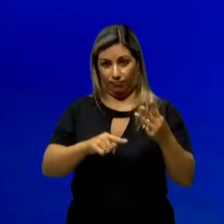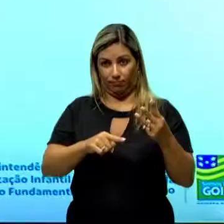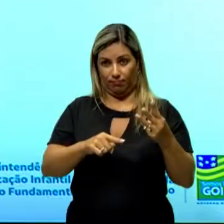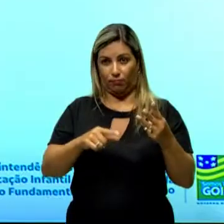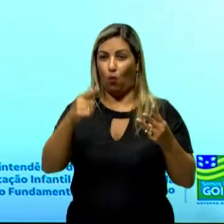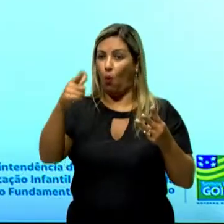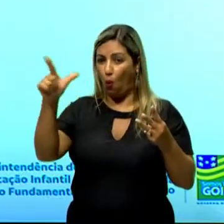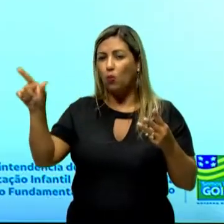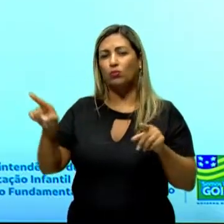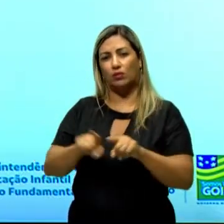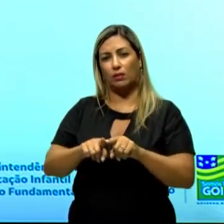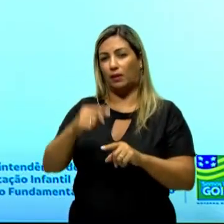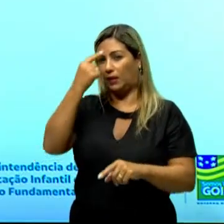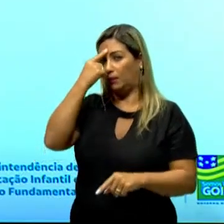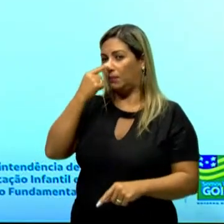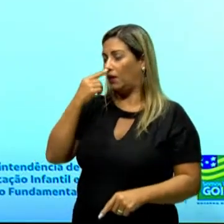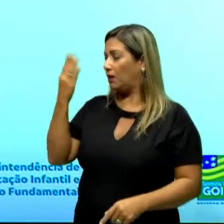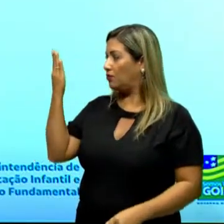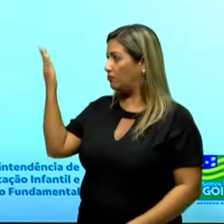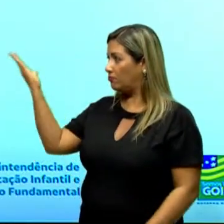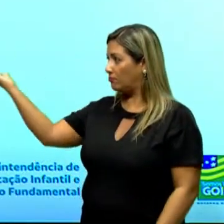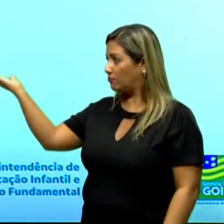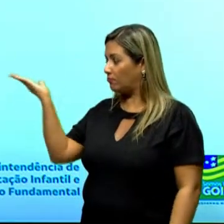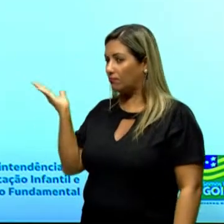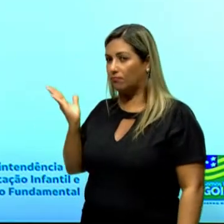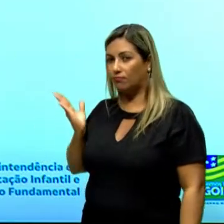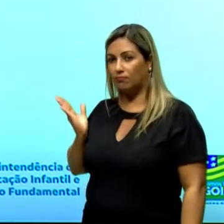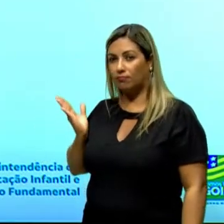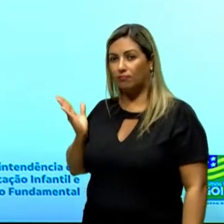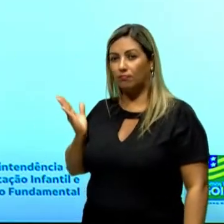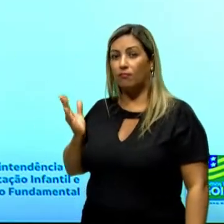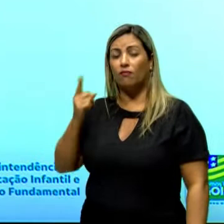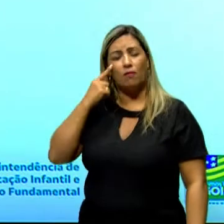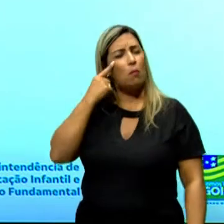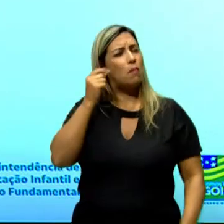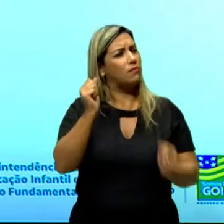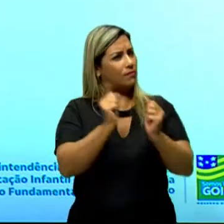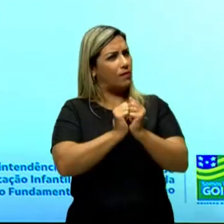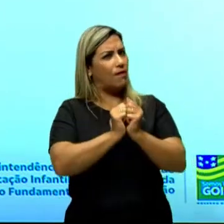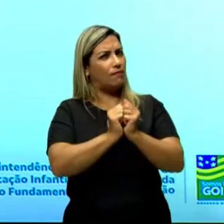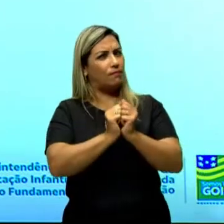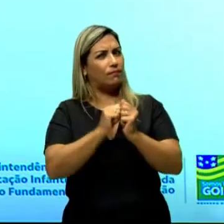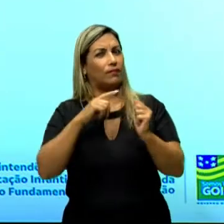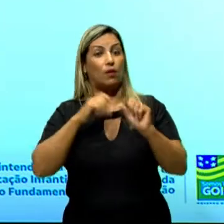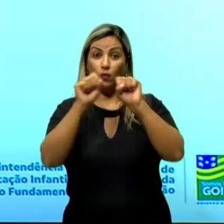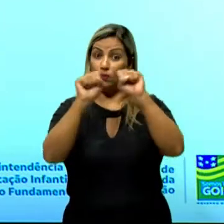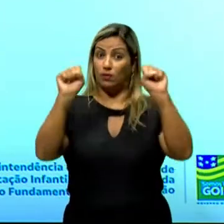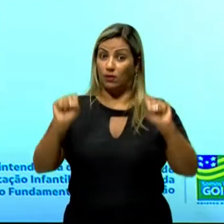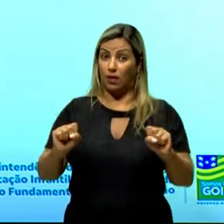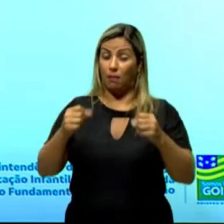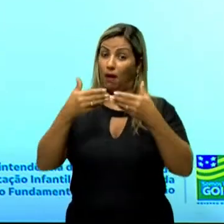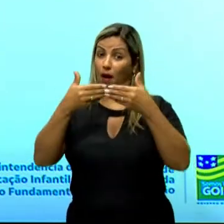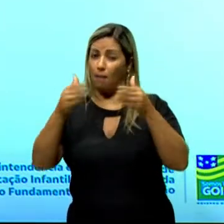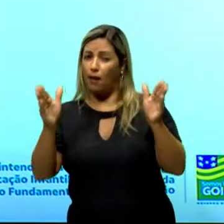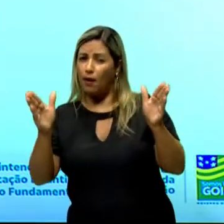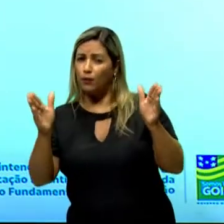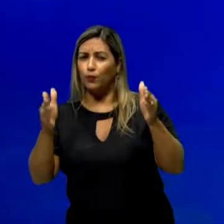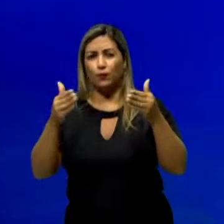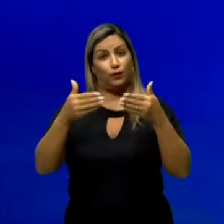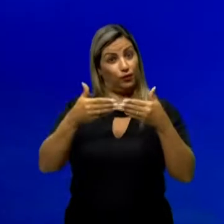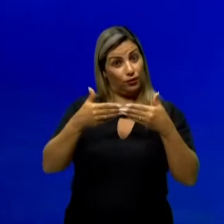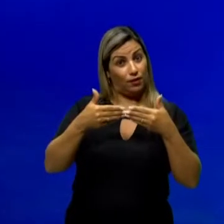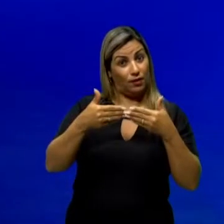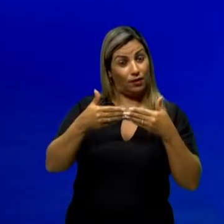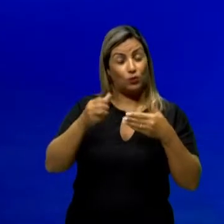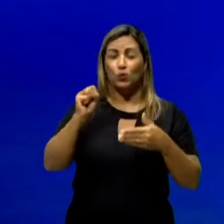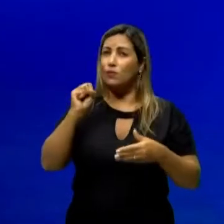lá. Aqui na imagem nós temos um exemplo e juntos nós vamos pensar se trata-se de um sistema aberto ou fechado,